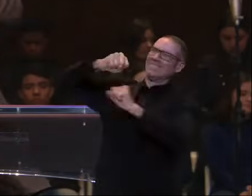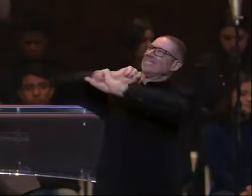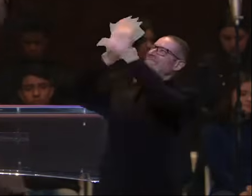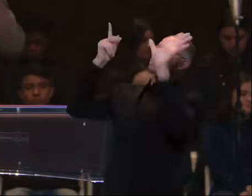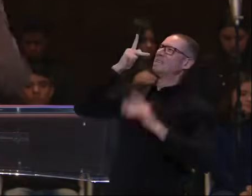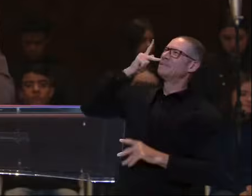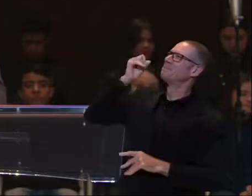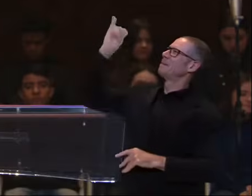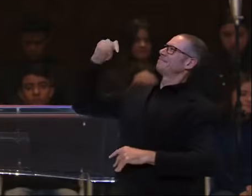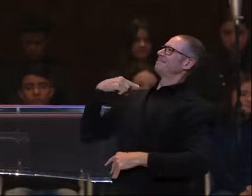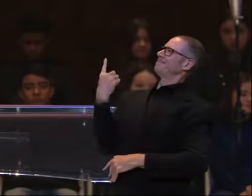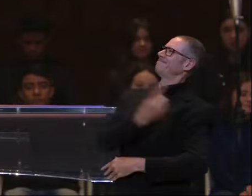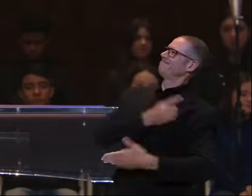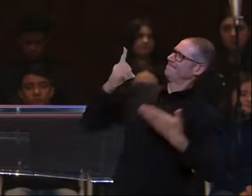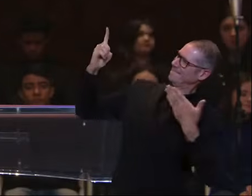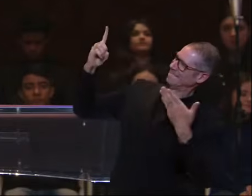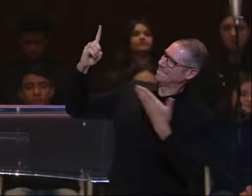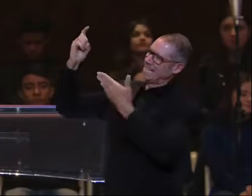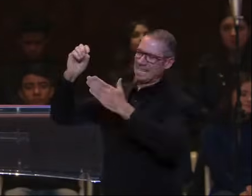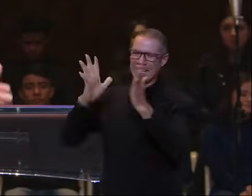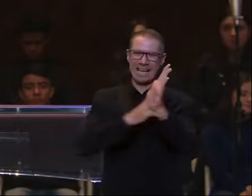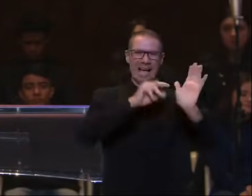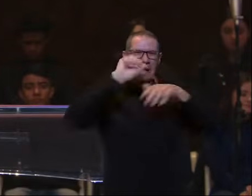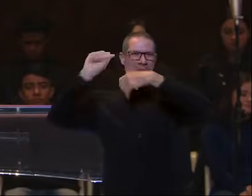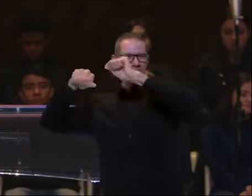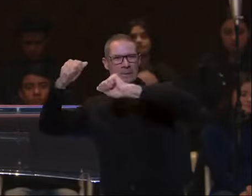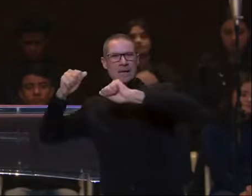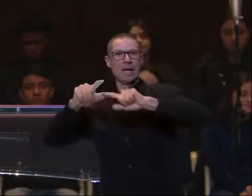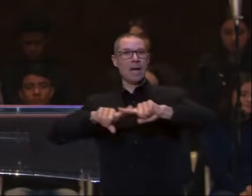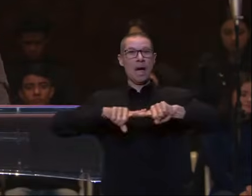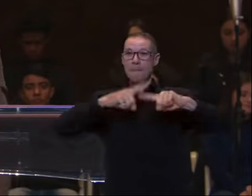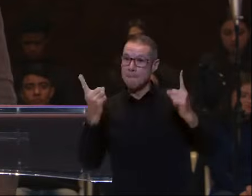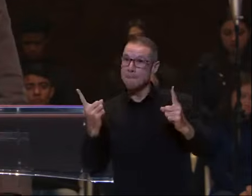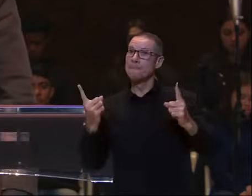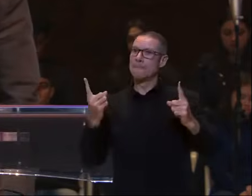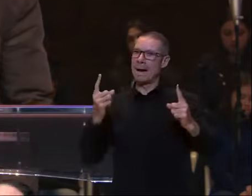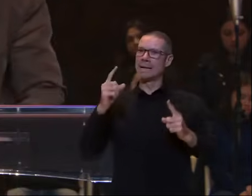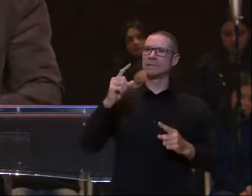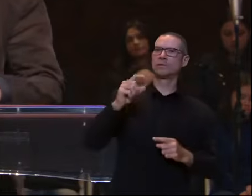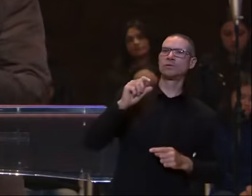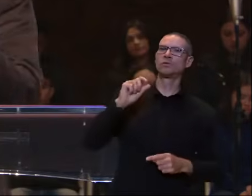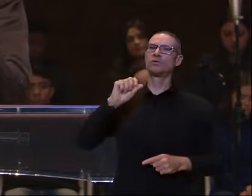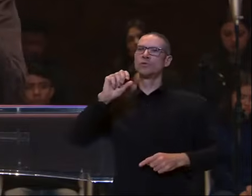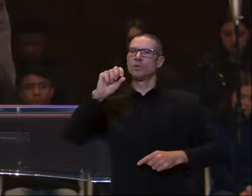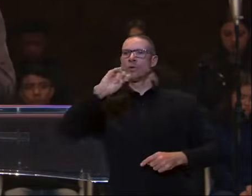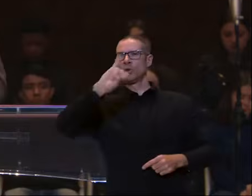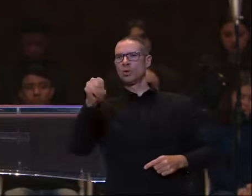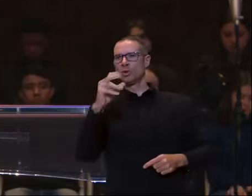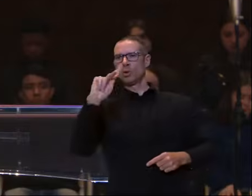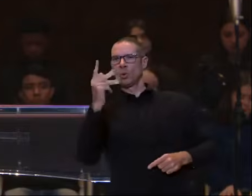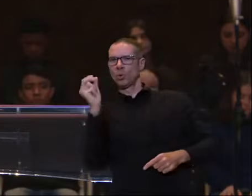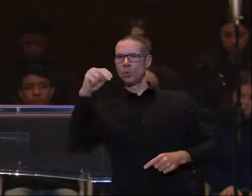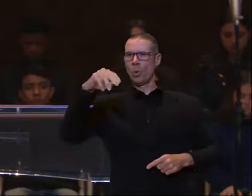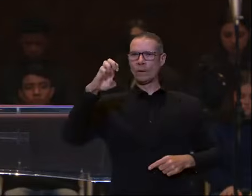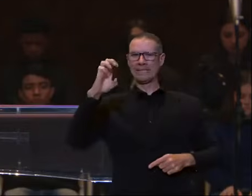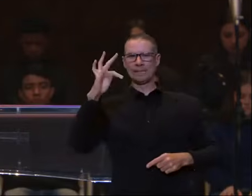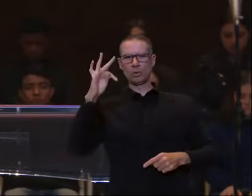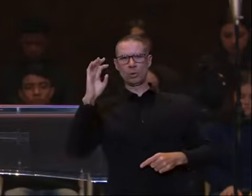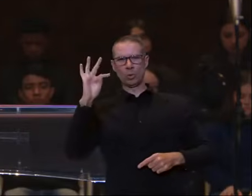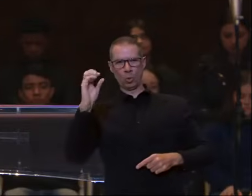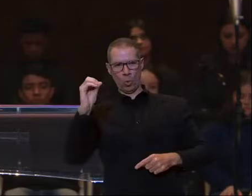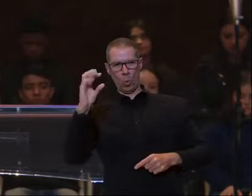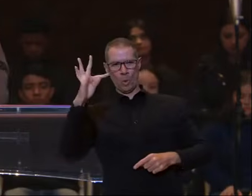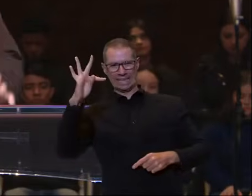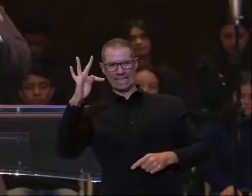Pai, aleluia. Mas aqui, John Stott vai dizer que o termo celestiais, ou regiões